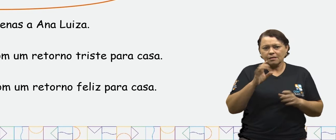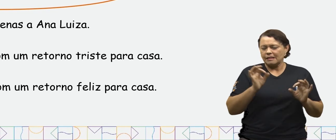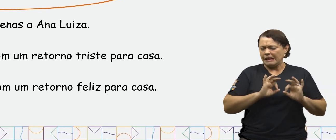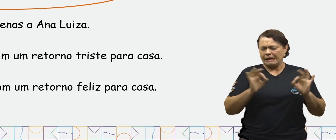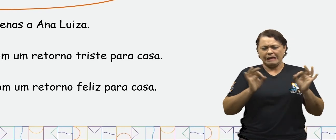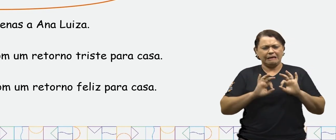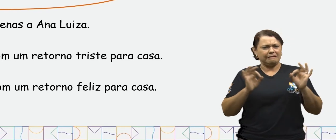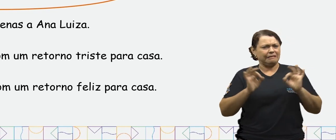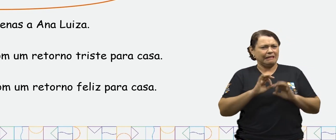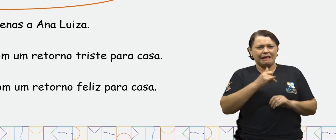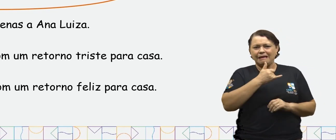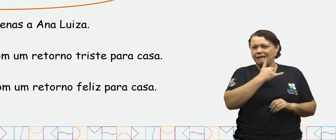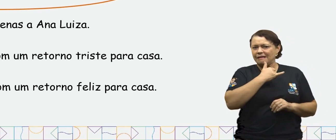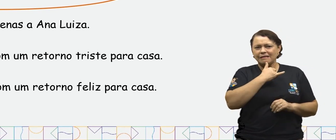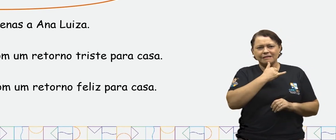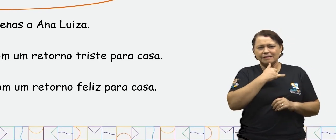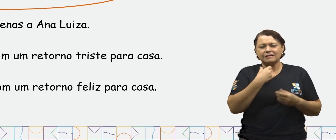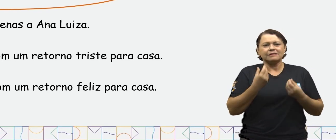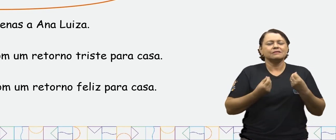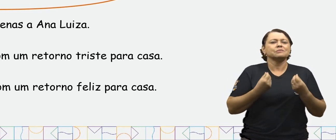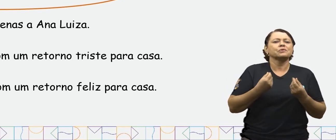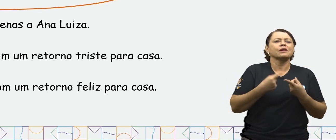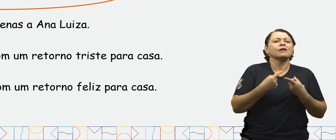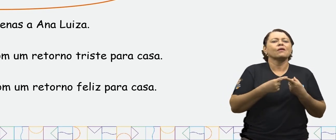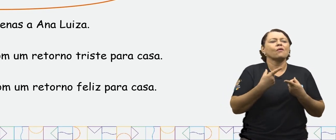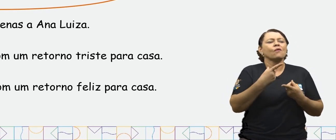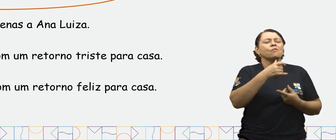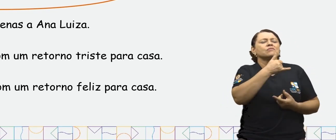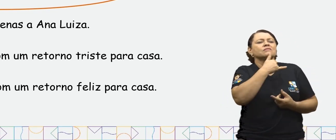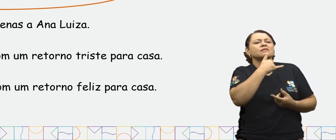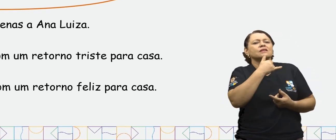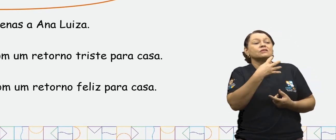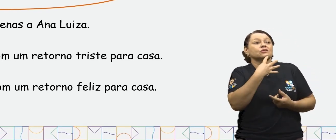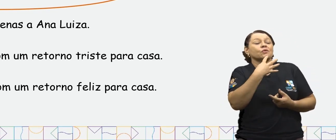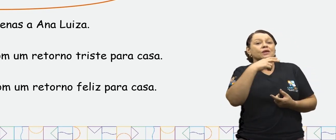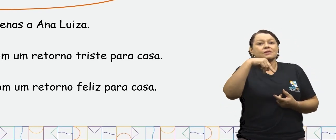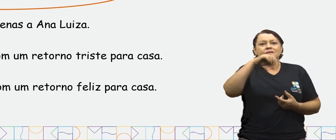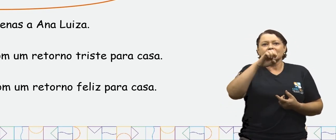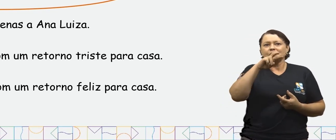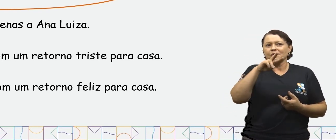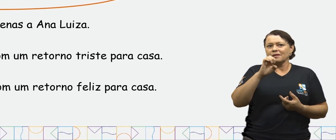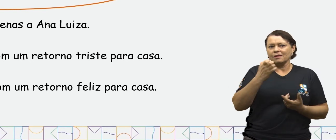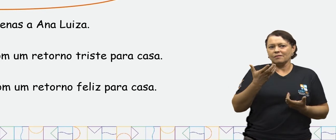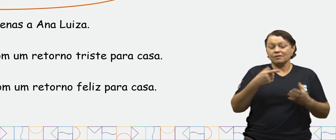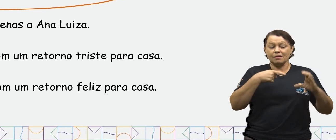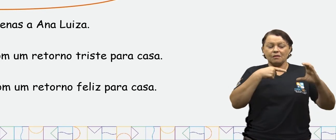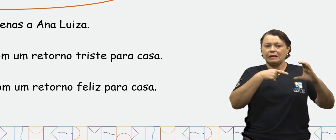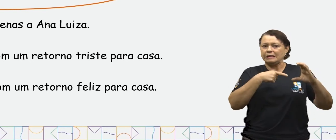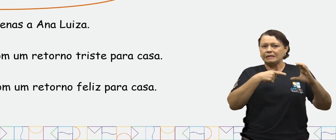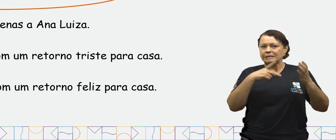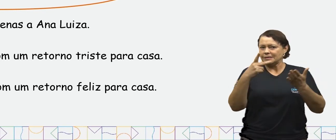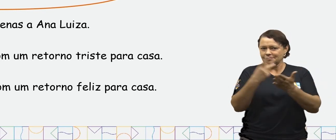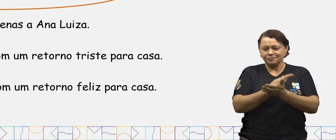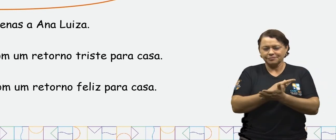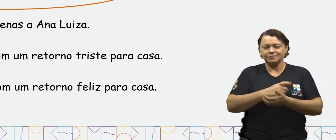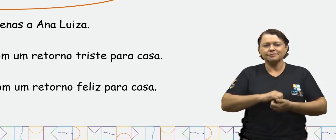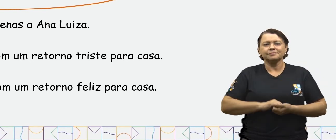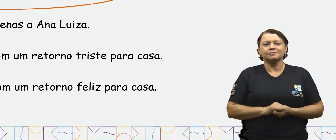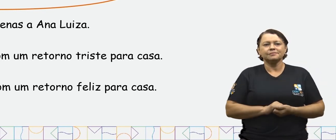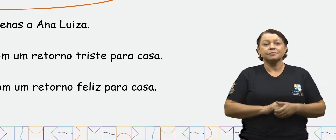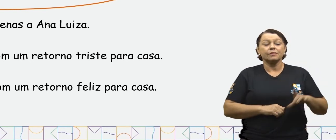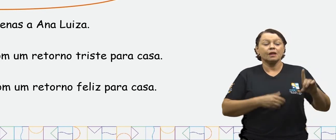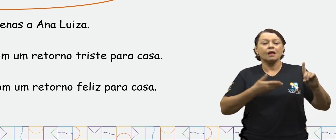história? Não tinha nada de triste, não é mesmo? Afinal, quem fica triste conhecendo a neve? Essa letra